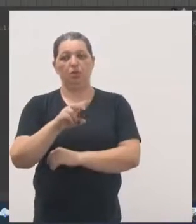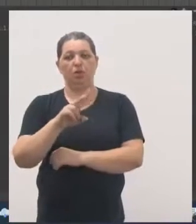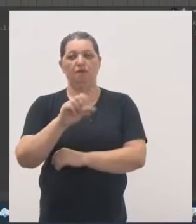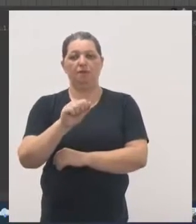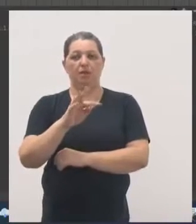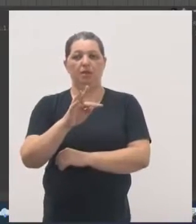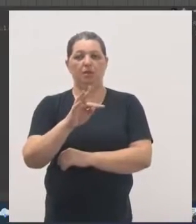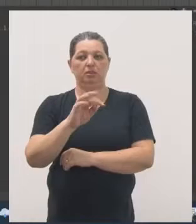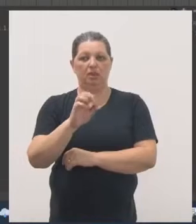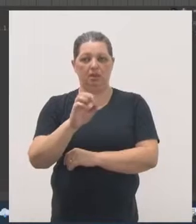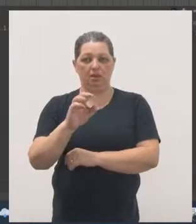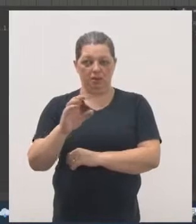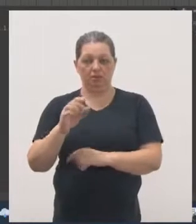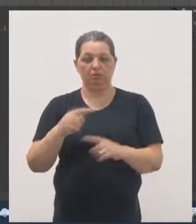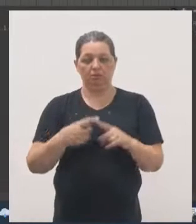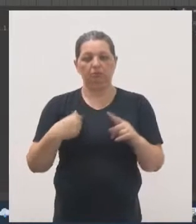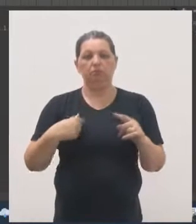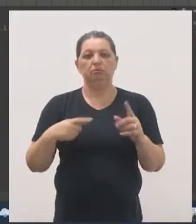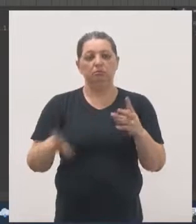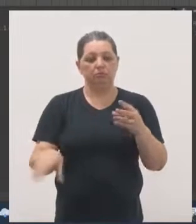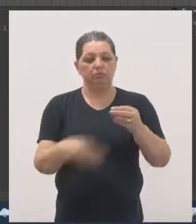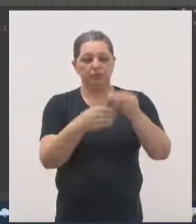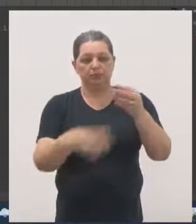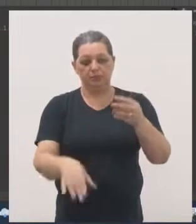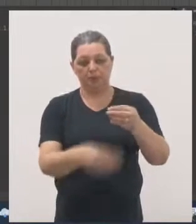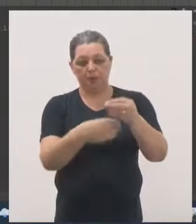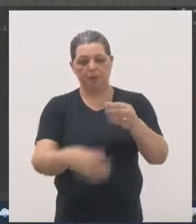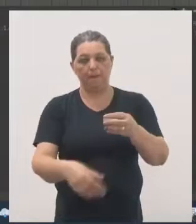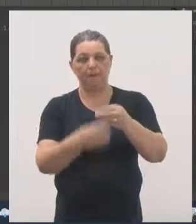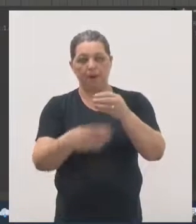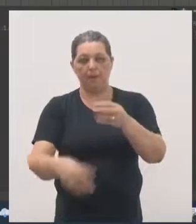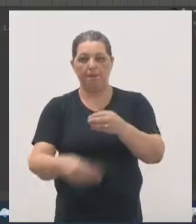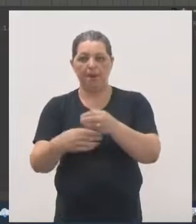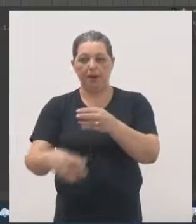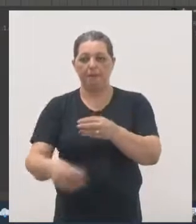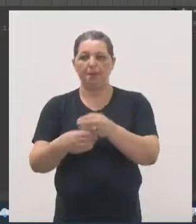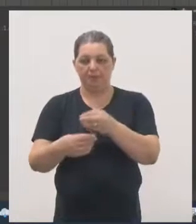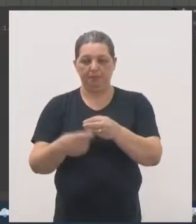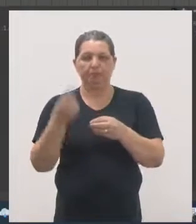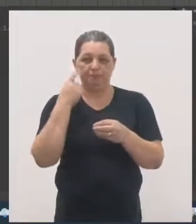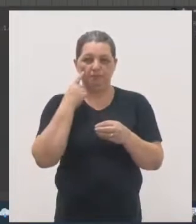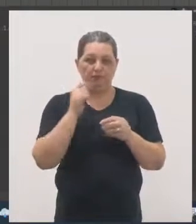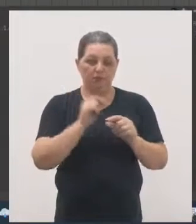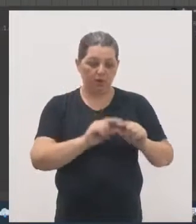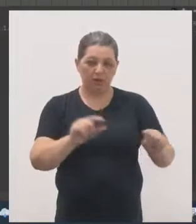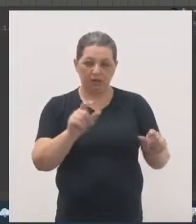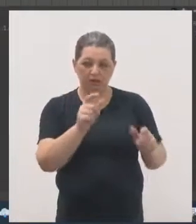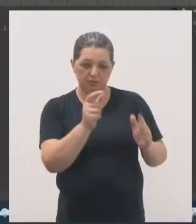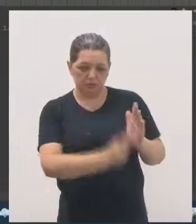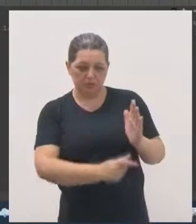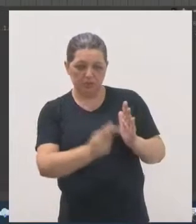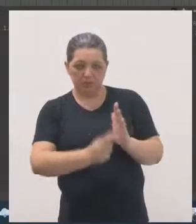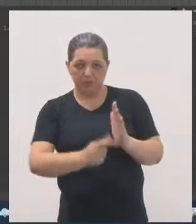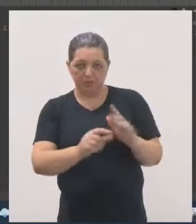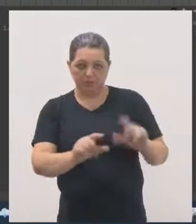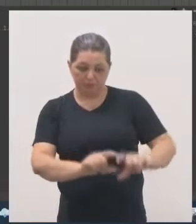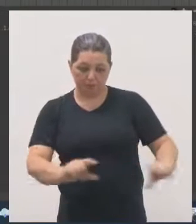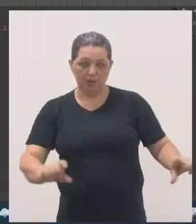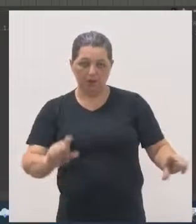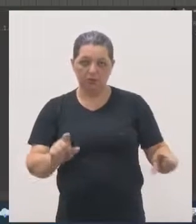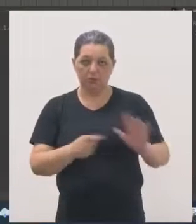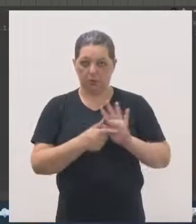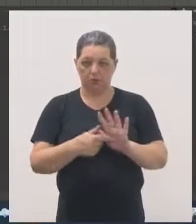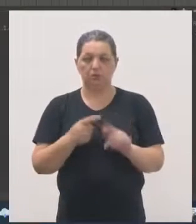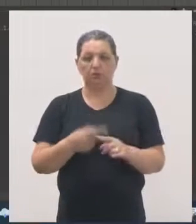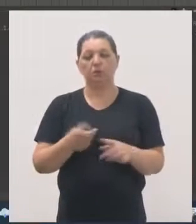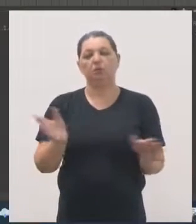medida que vocês vão inserindo, automaticamente vai inserindo aqui do lado. E para vocês não se perderem, né, no caso de quem